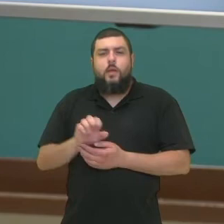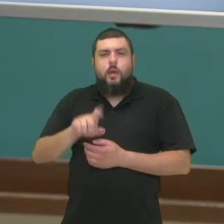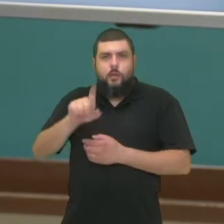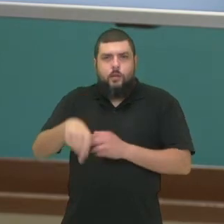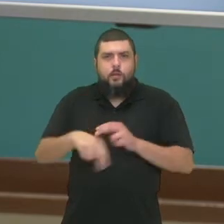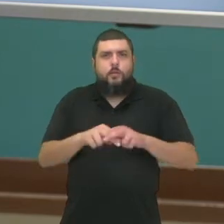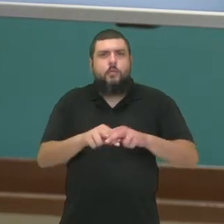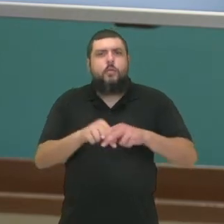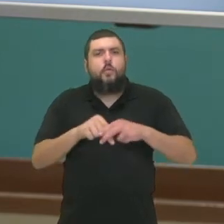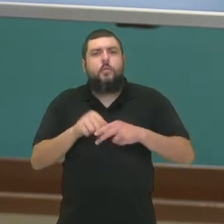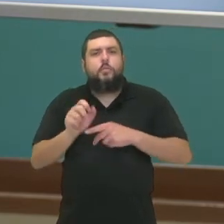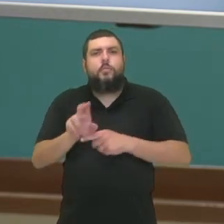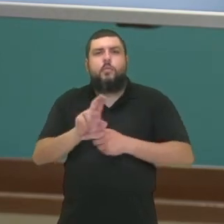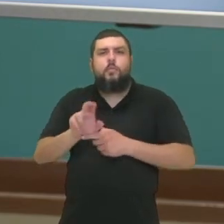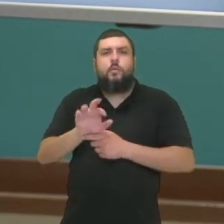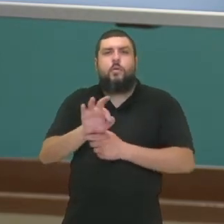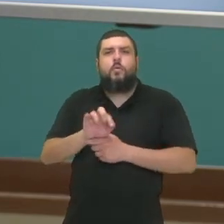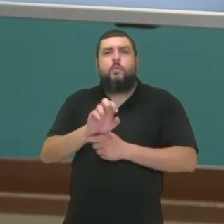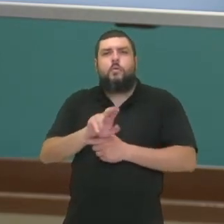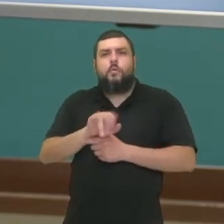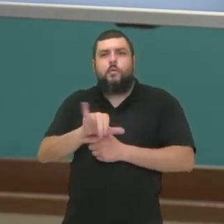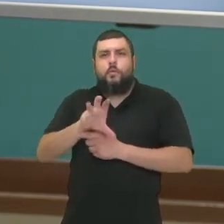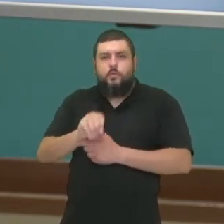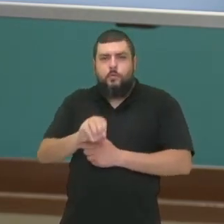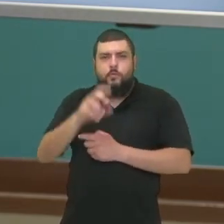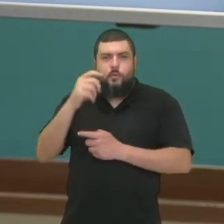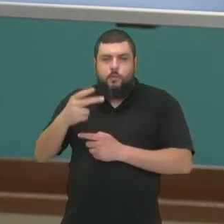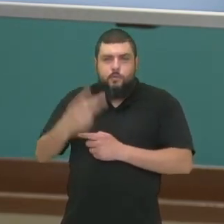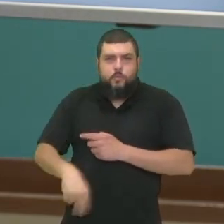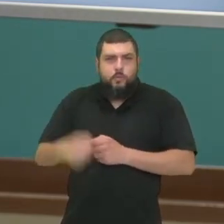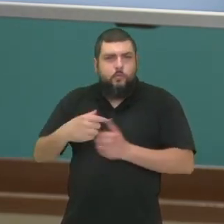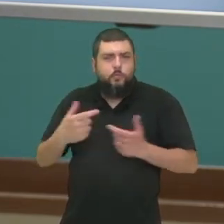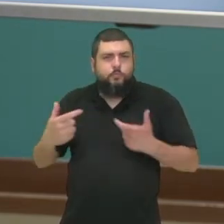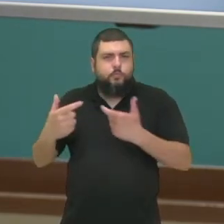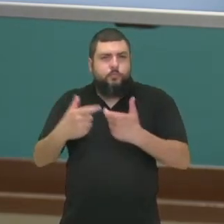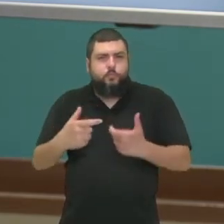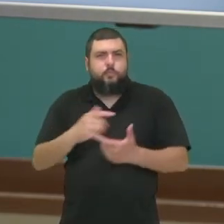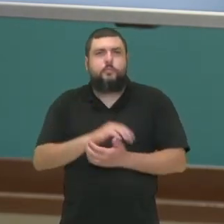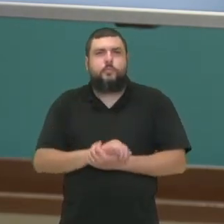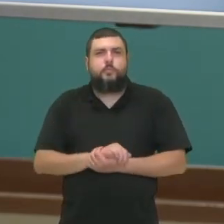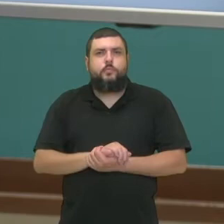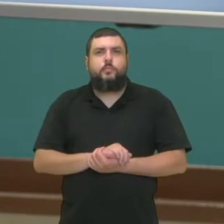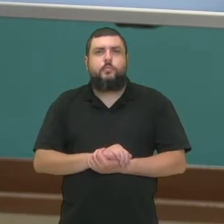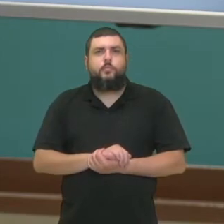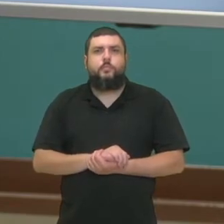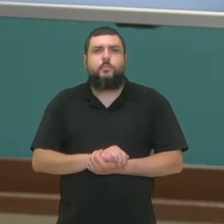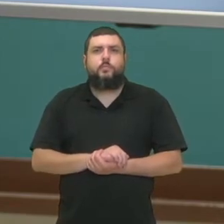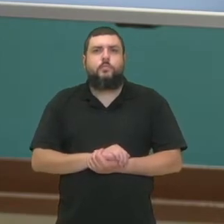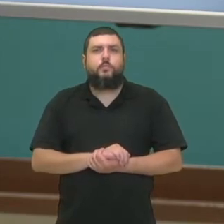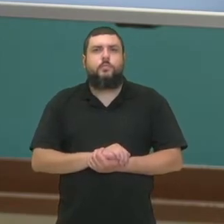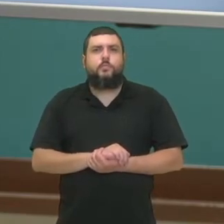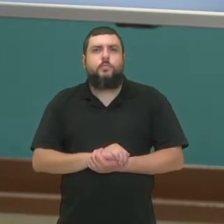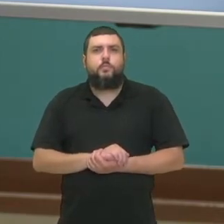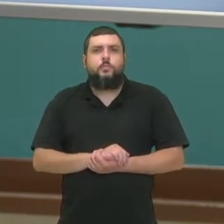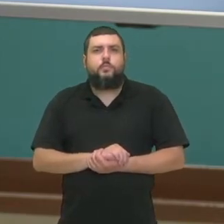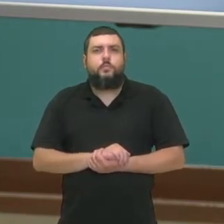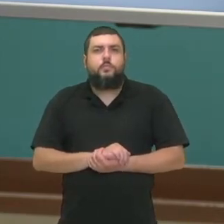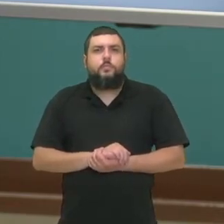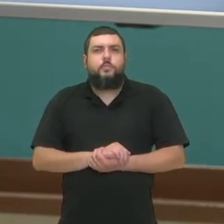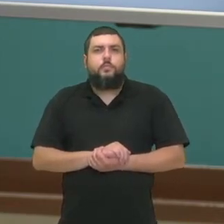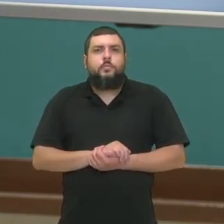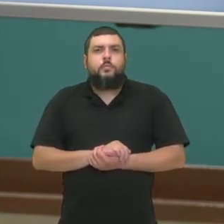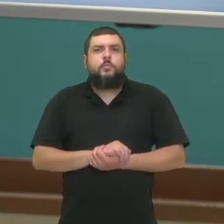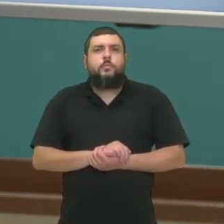assim chamados os de origem fenícia, por causa dos cartagineses serem uma cidade fundada pelos fenícios. E teve o